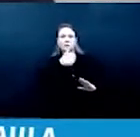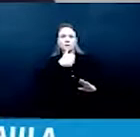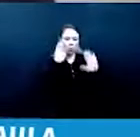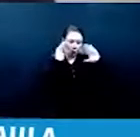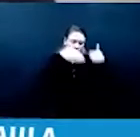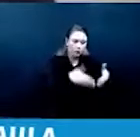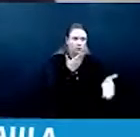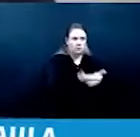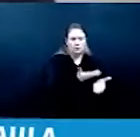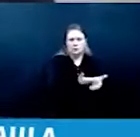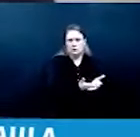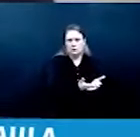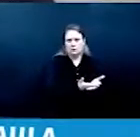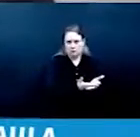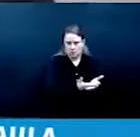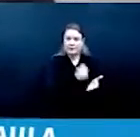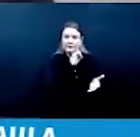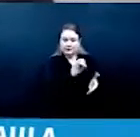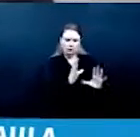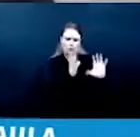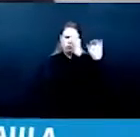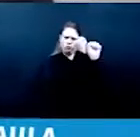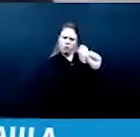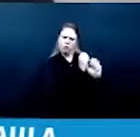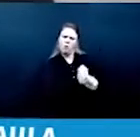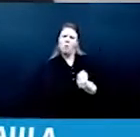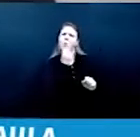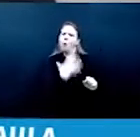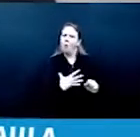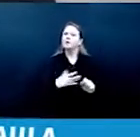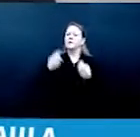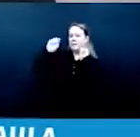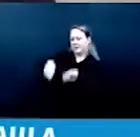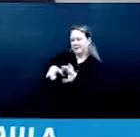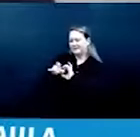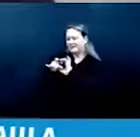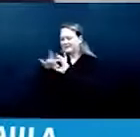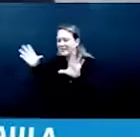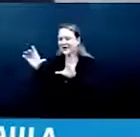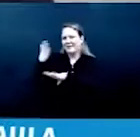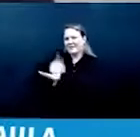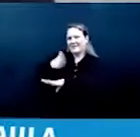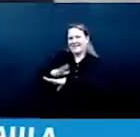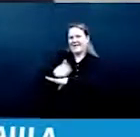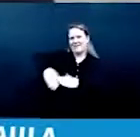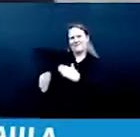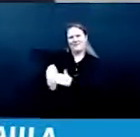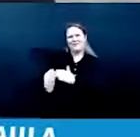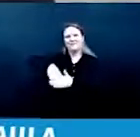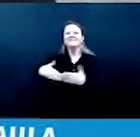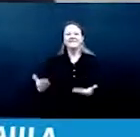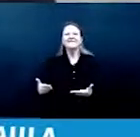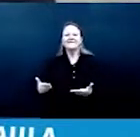estudo. A consequência de um bom estudo, de uma boa nota, me dava a oportunidade ou a